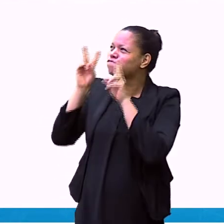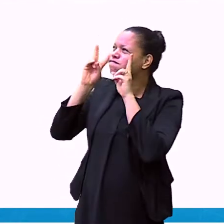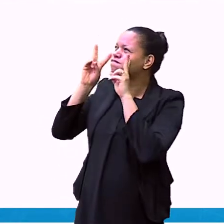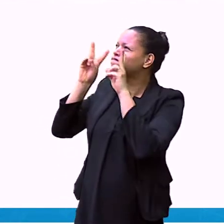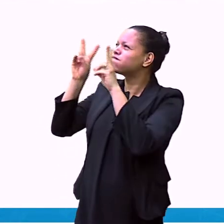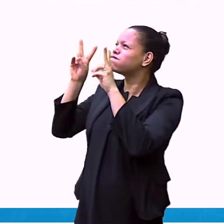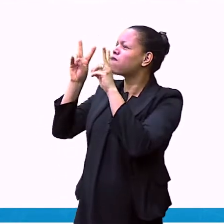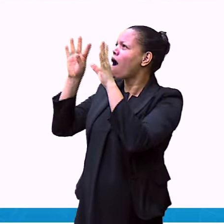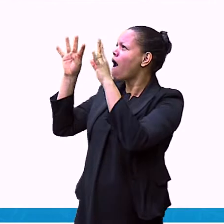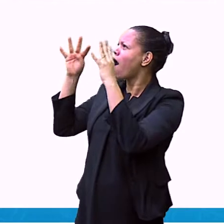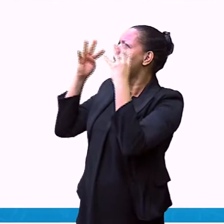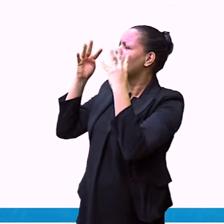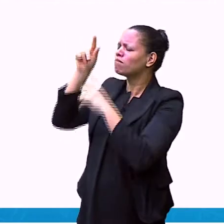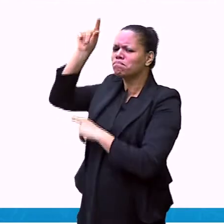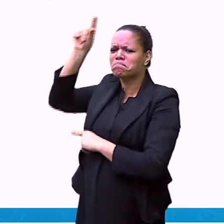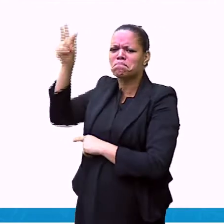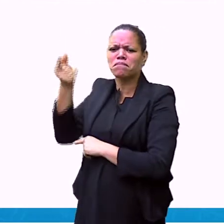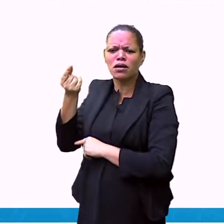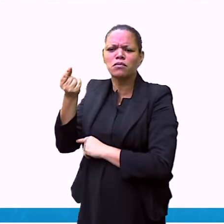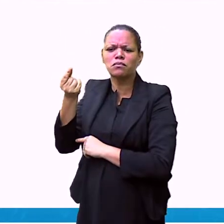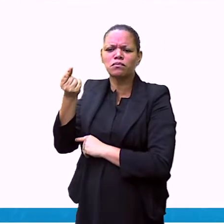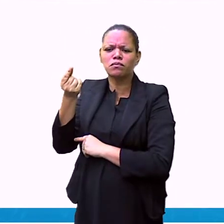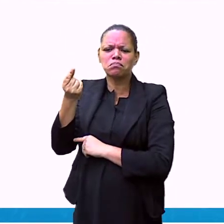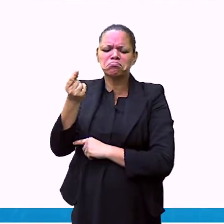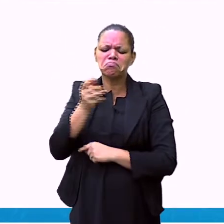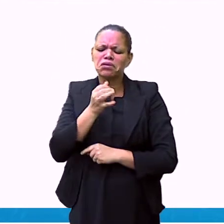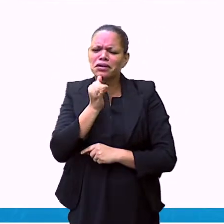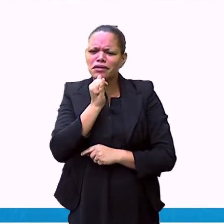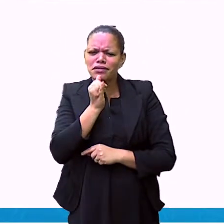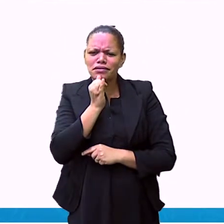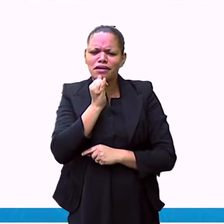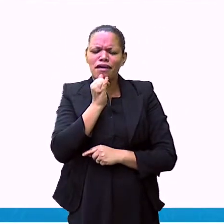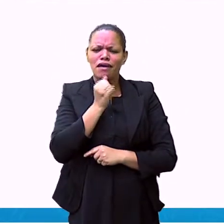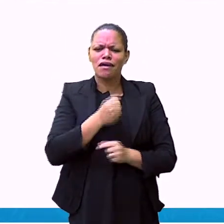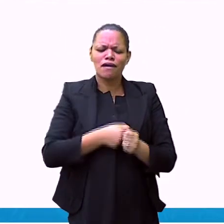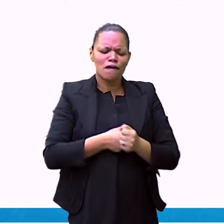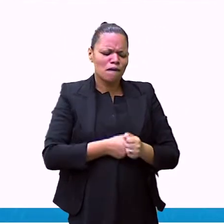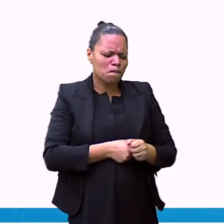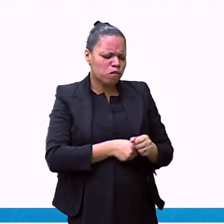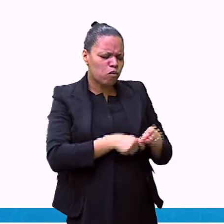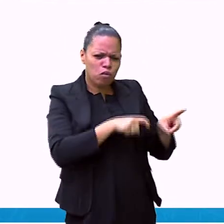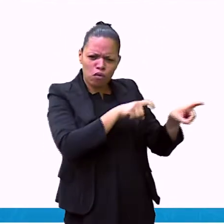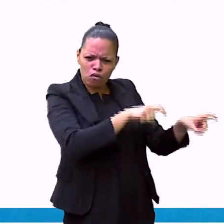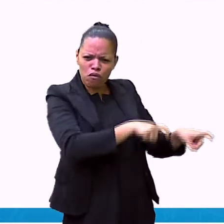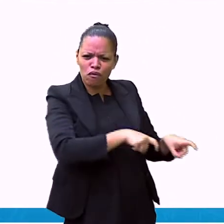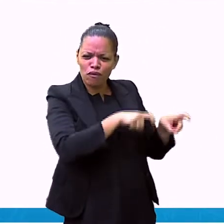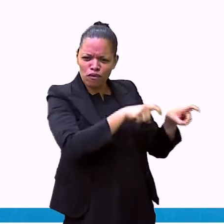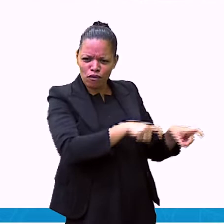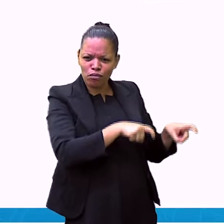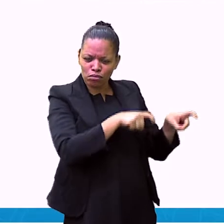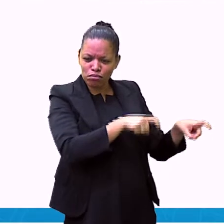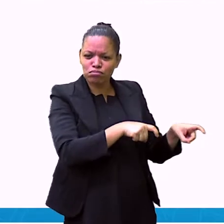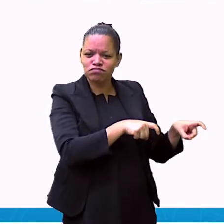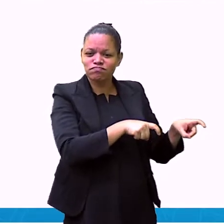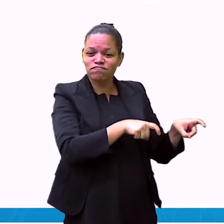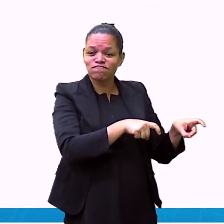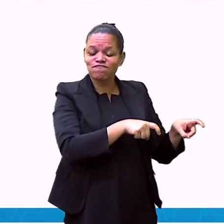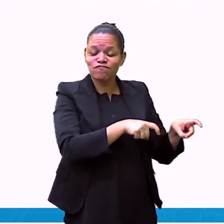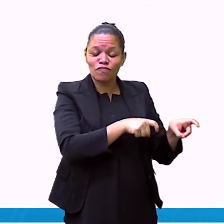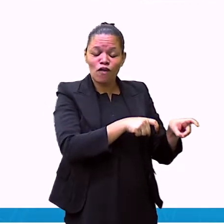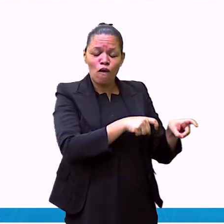Comunidades agrícolas, eles costumavam observar a lua e o sol para saber a melhor época para